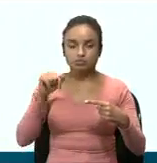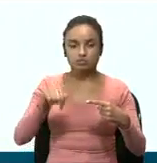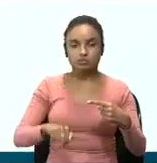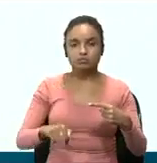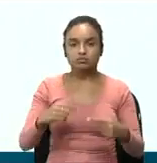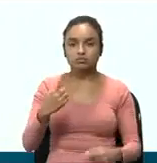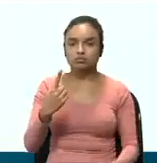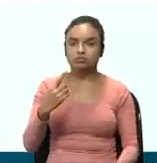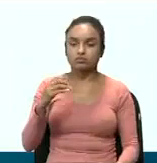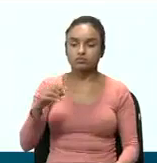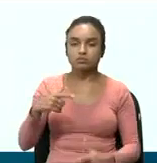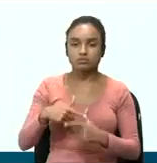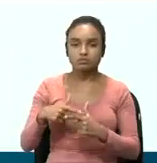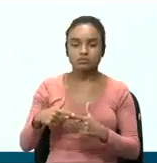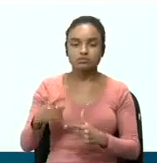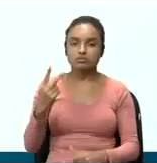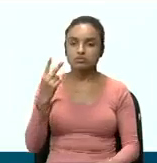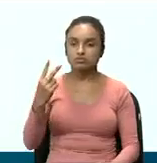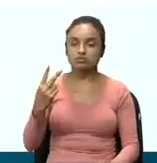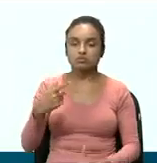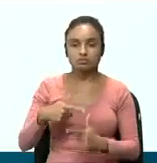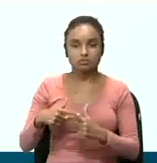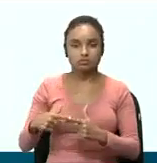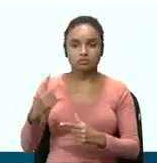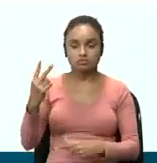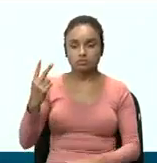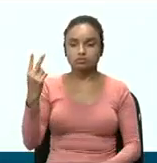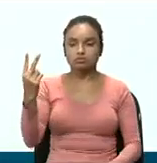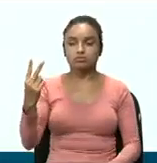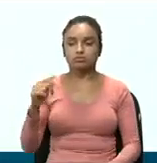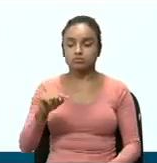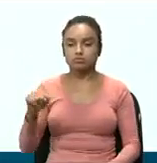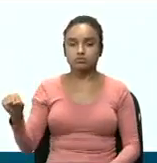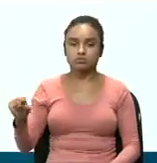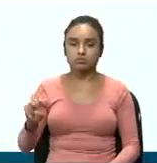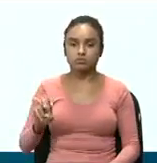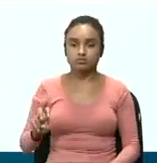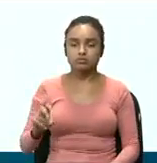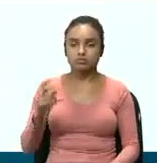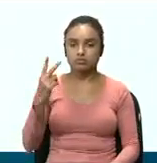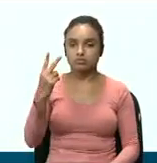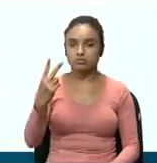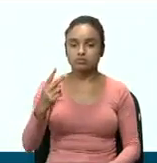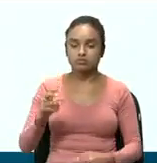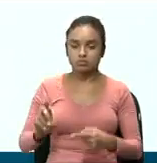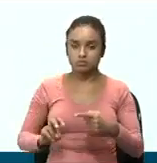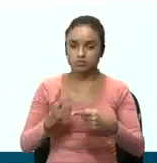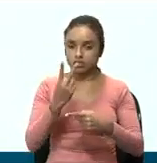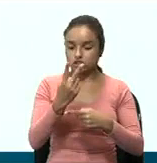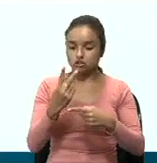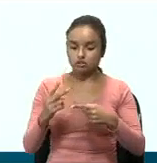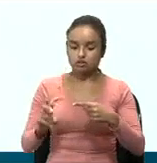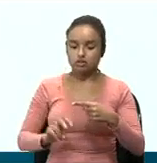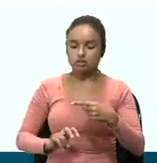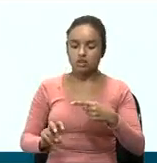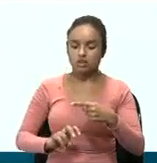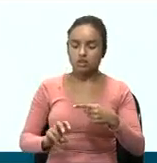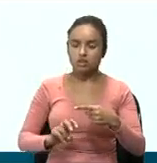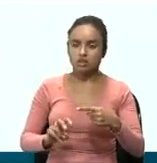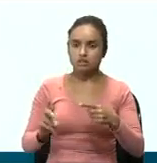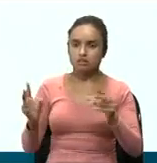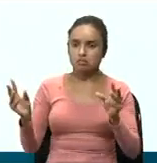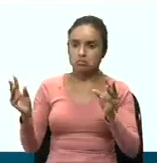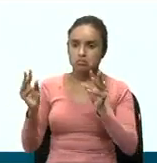5. Agora, eu cheguei numa fração irredutível, que é 2/5. Tem como deduzir,